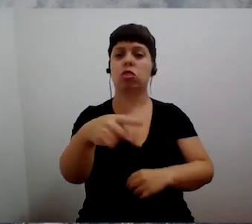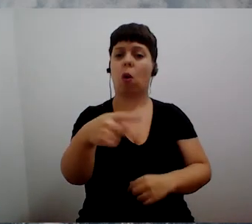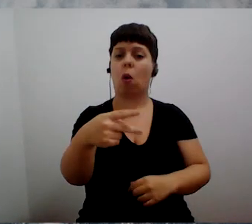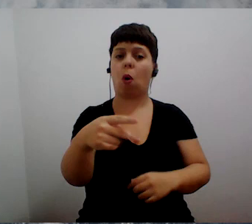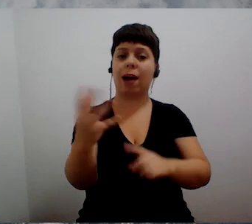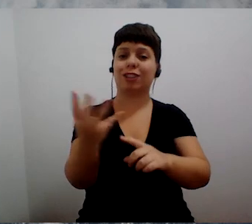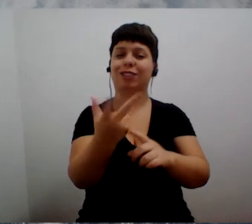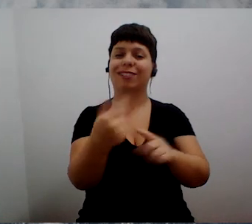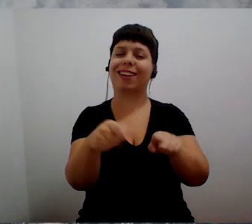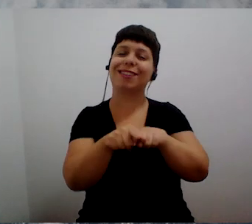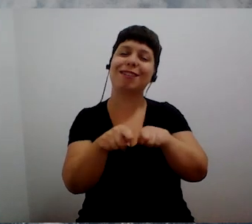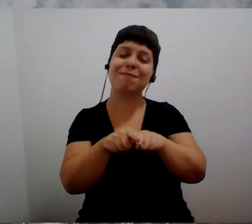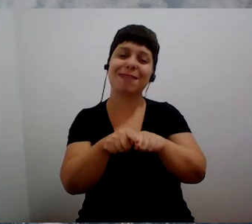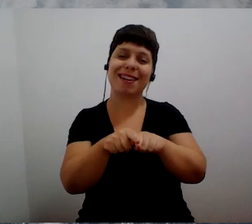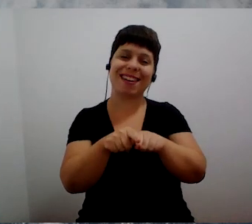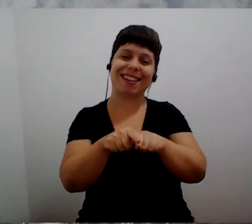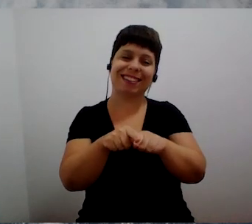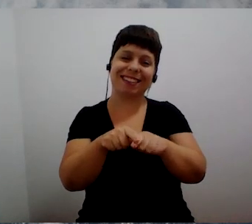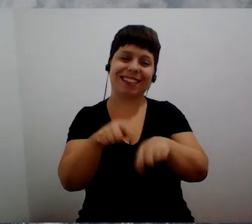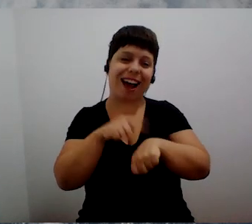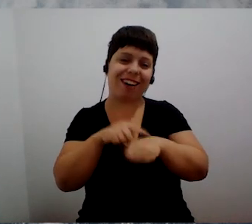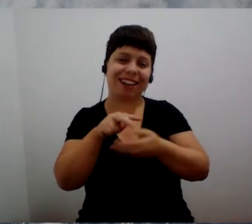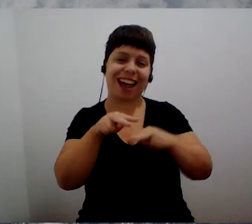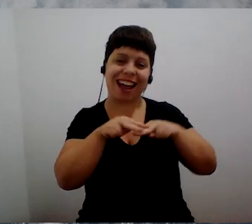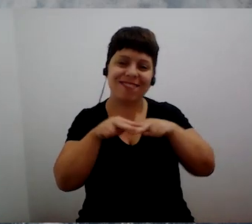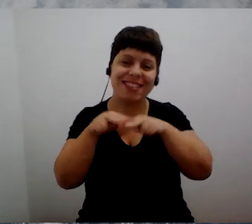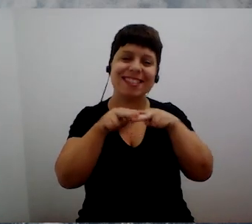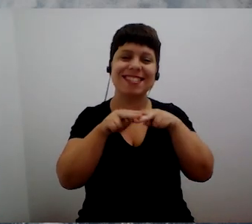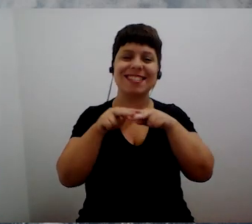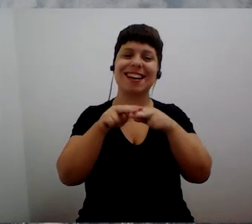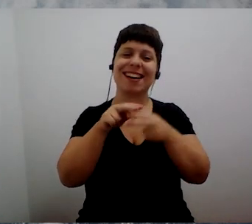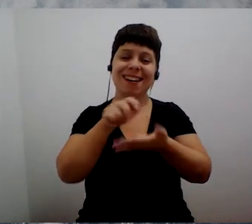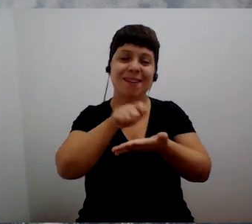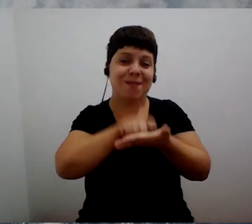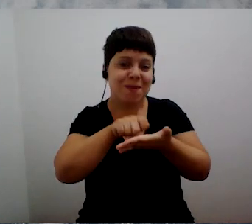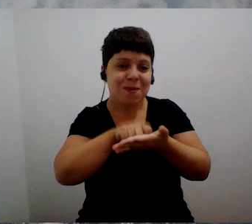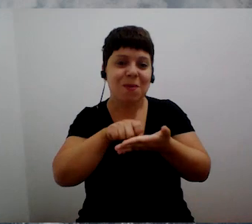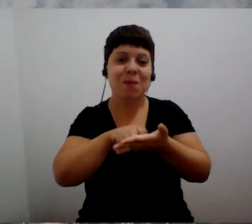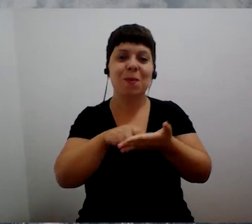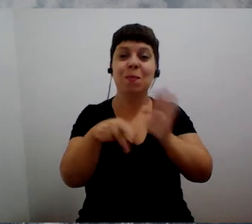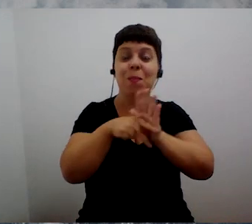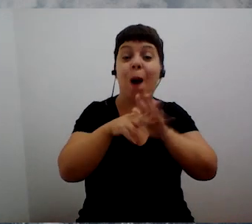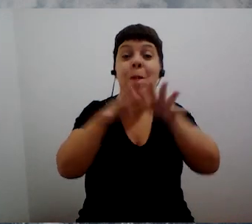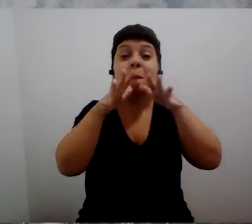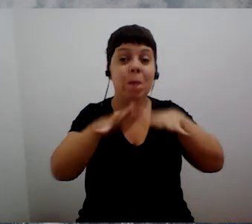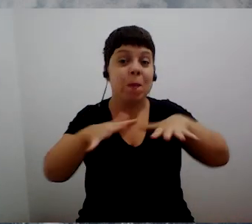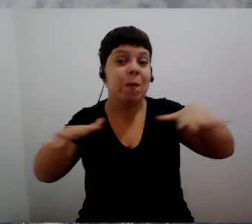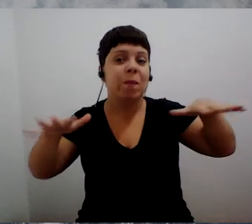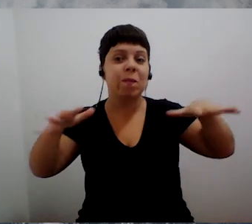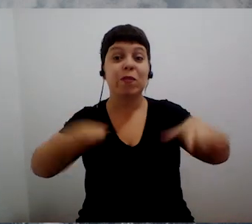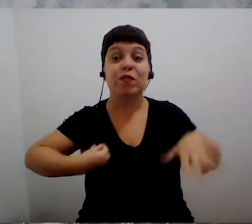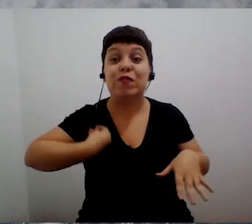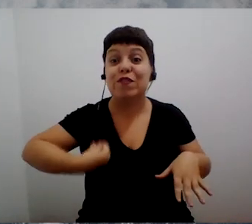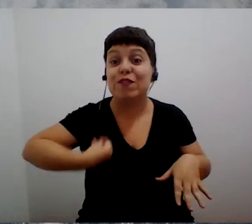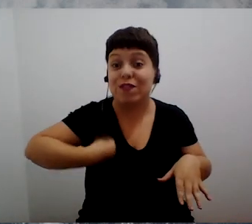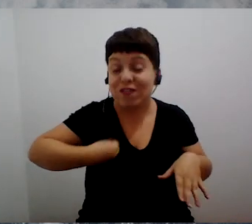artista, né, da obra que ela quis proporcionar, e também dar um toquezinho ali especial na hora da revisão, das partes de